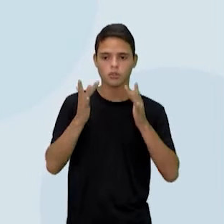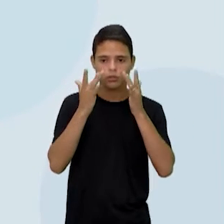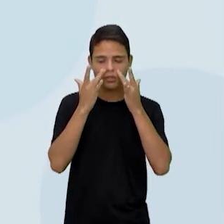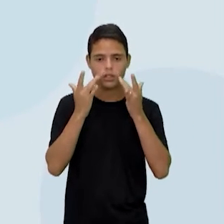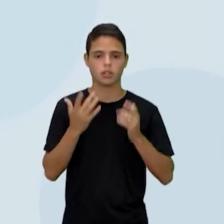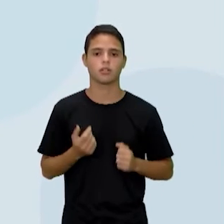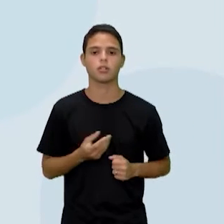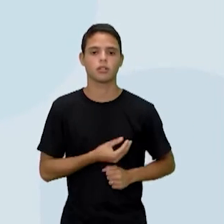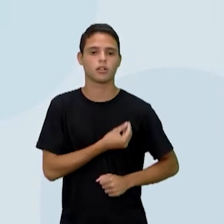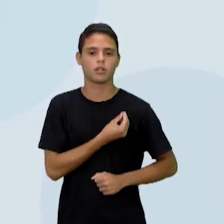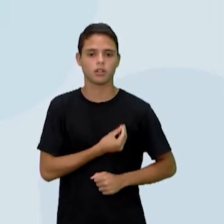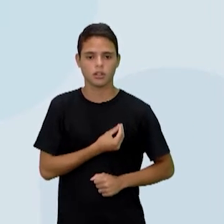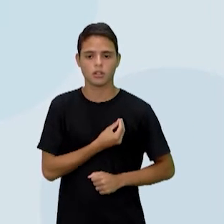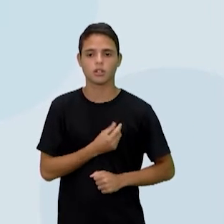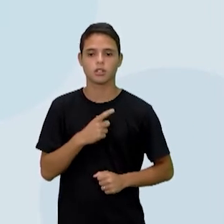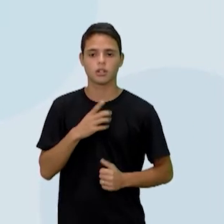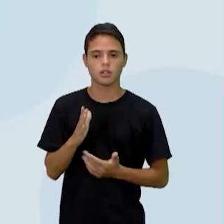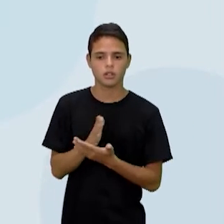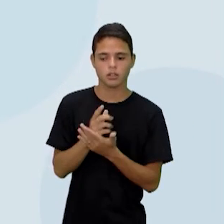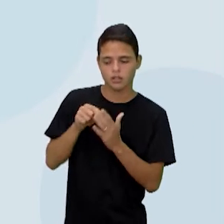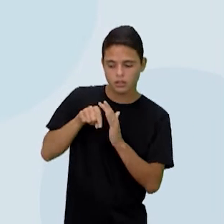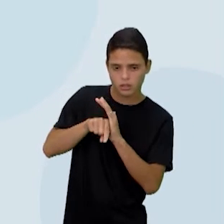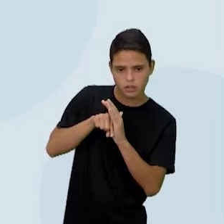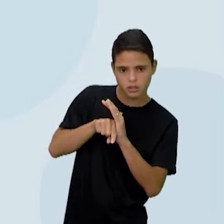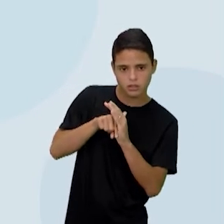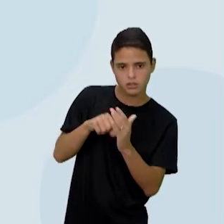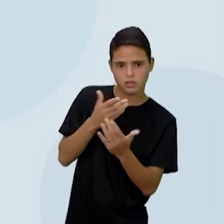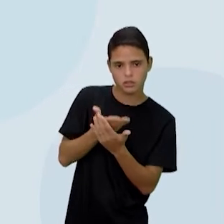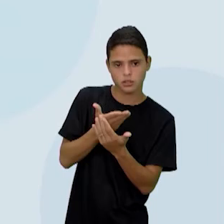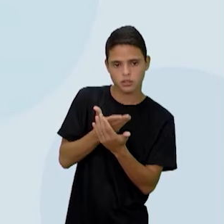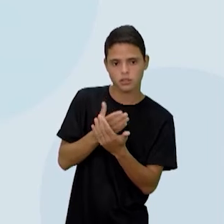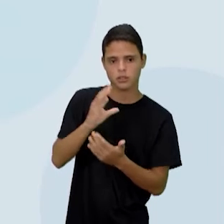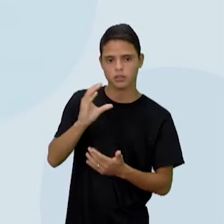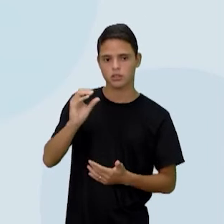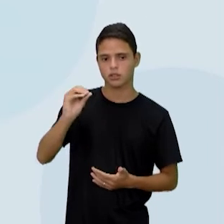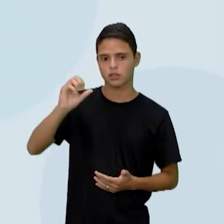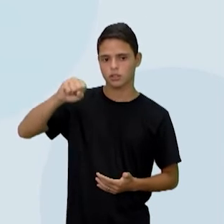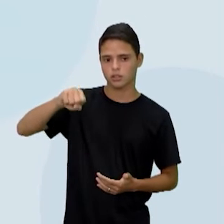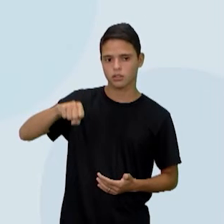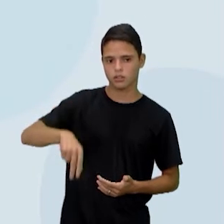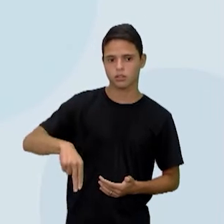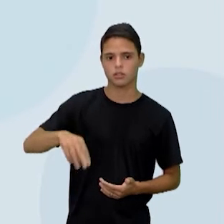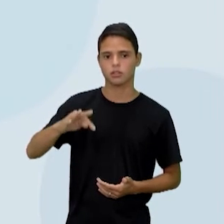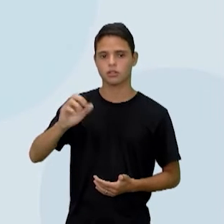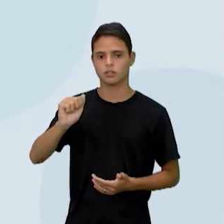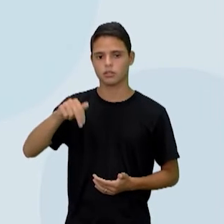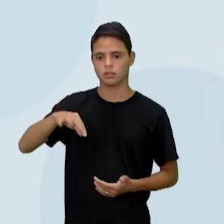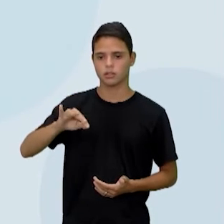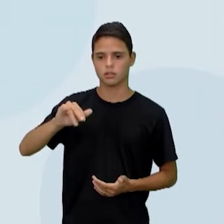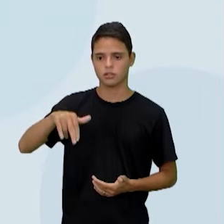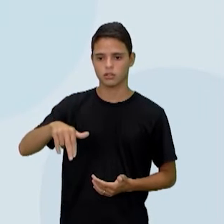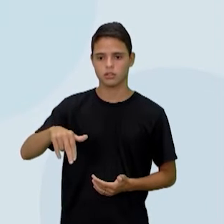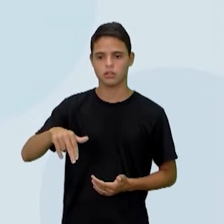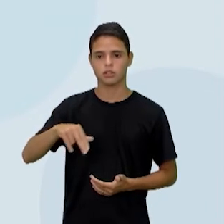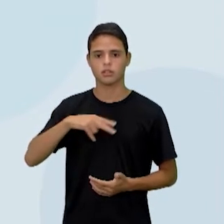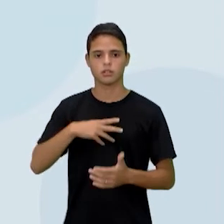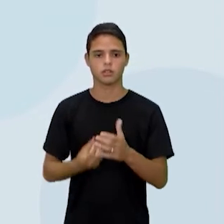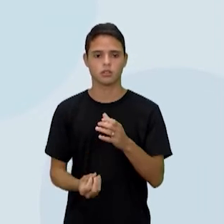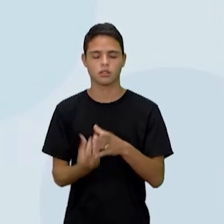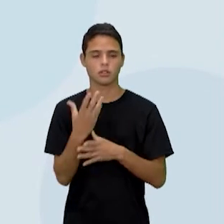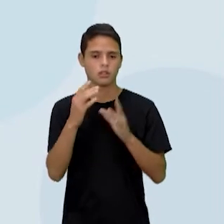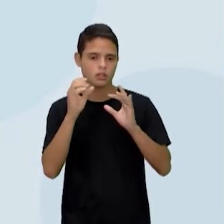a obra, né, as pesquisas do grande dramaturgo Konstantin Stanislavski, que cria toda uma técnica através